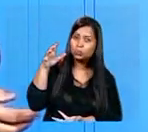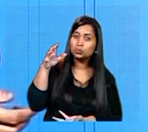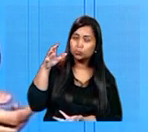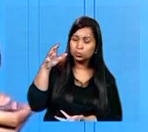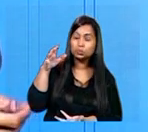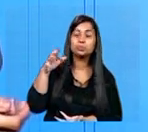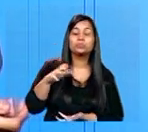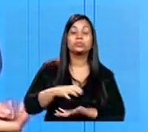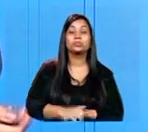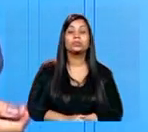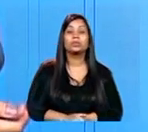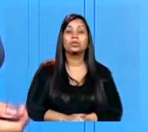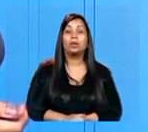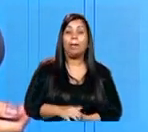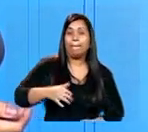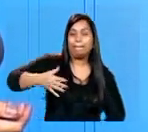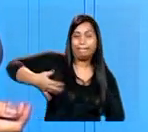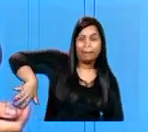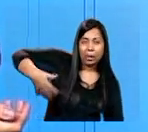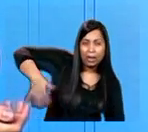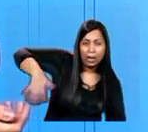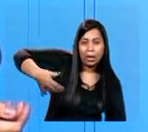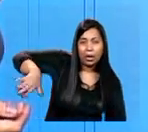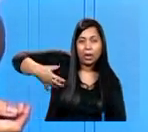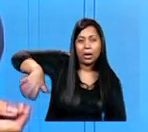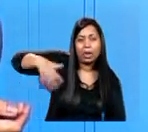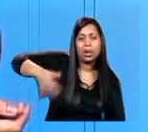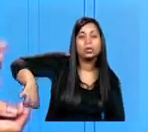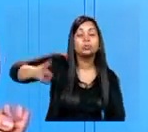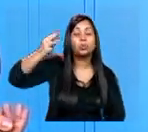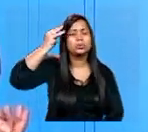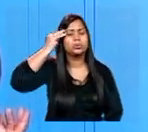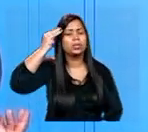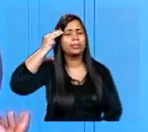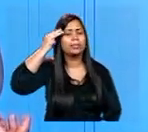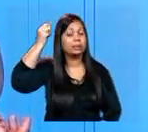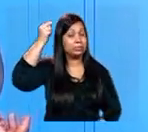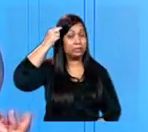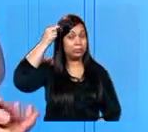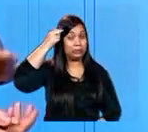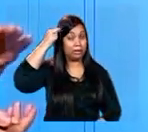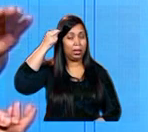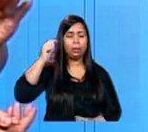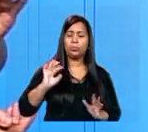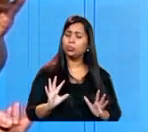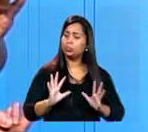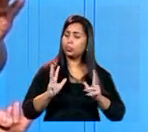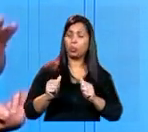de Alzheimer, Parkinson, demência frontotemporal, outros tipos de demência.